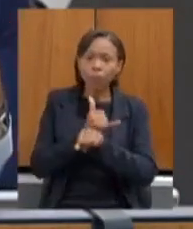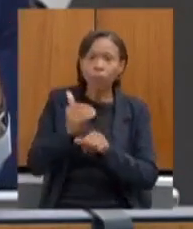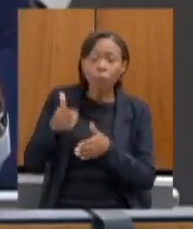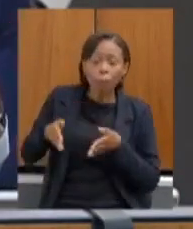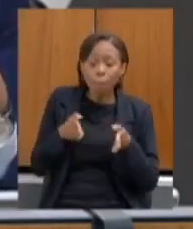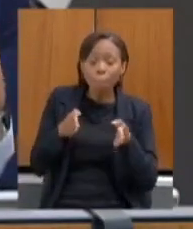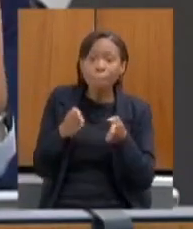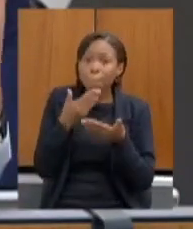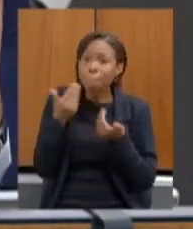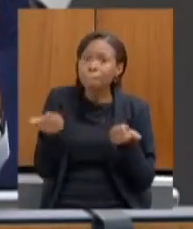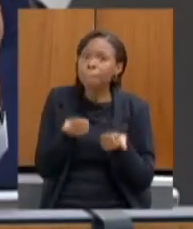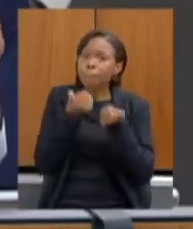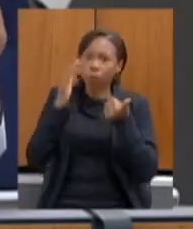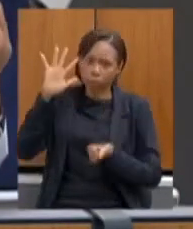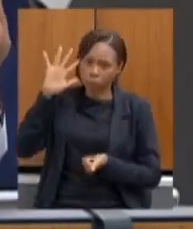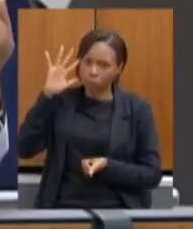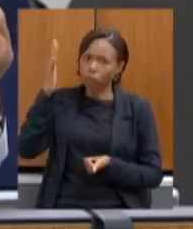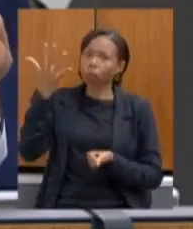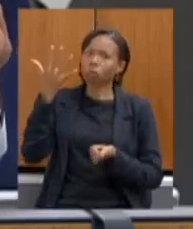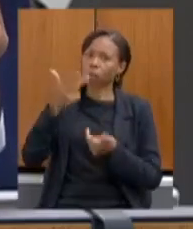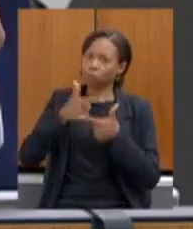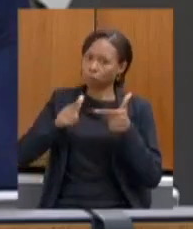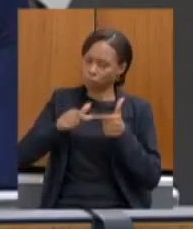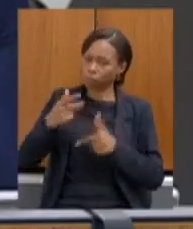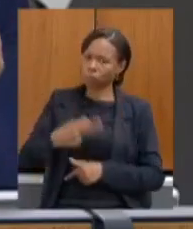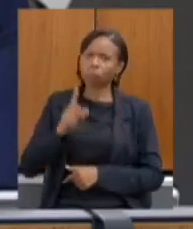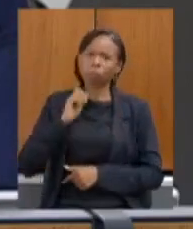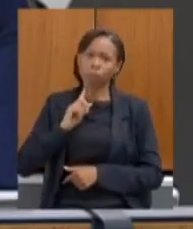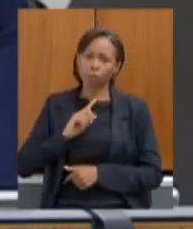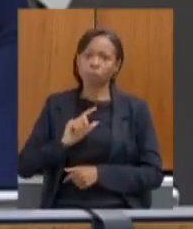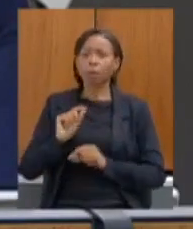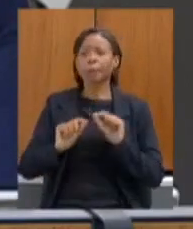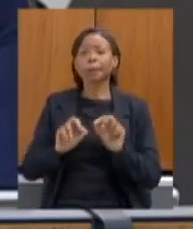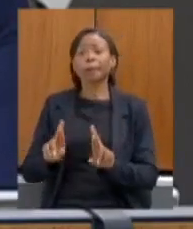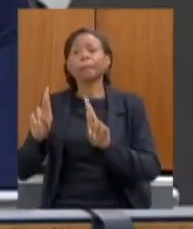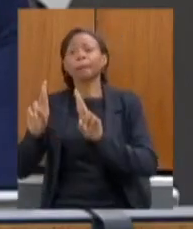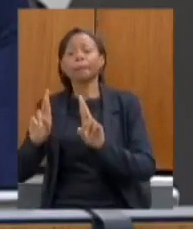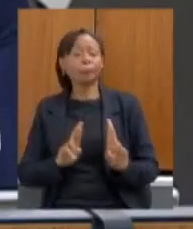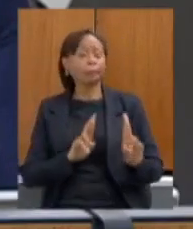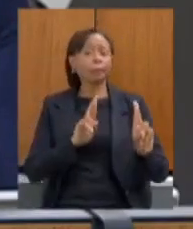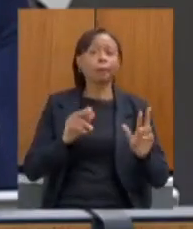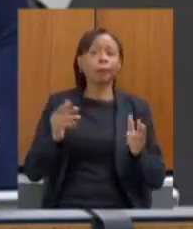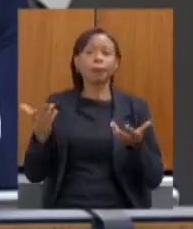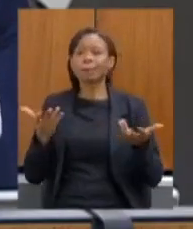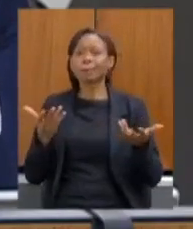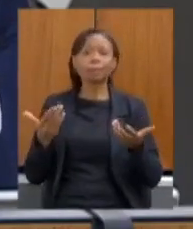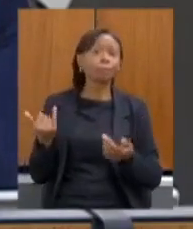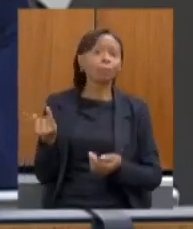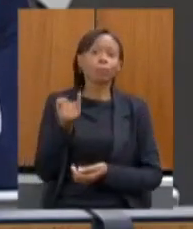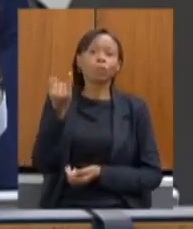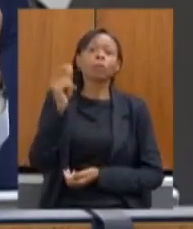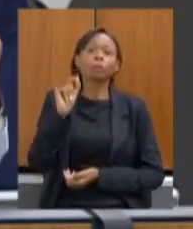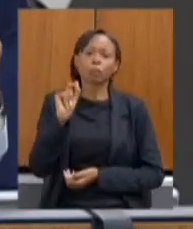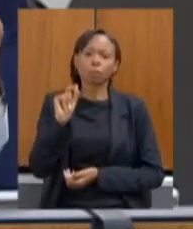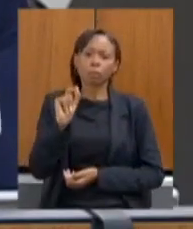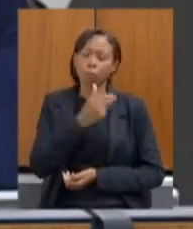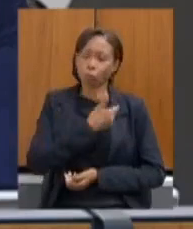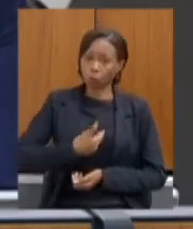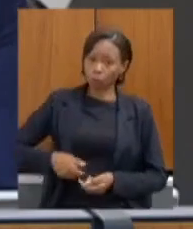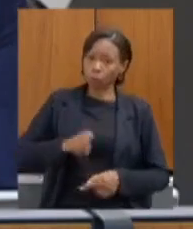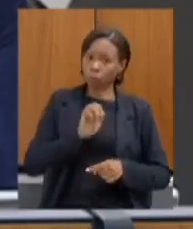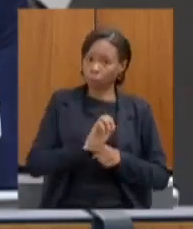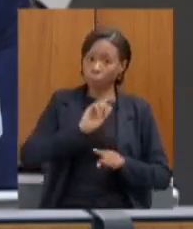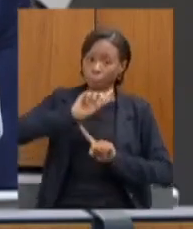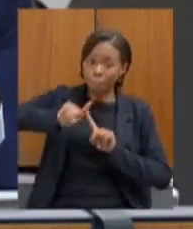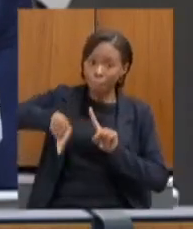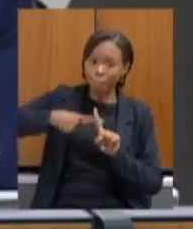Estado. Então, deputado, acho que mais importante do que quem é responsável pelo quê é a gente entender que governo estadual e assembleia